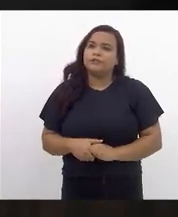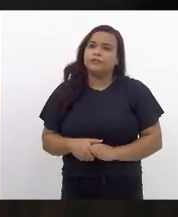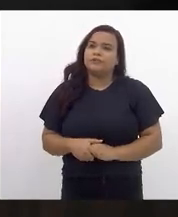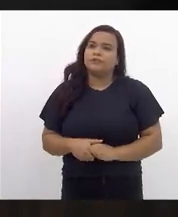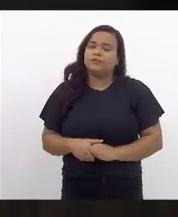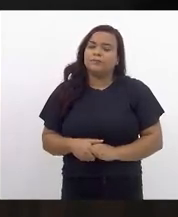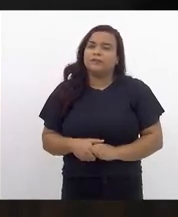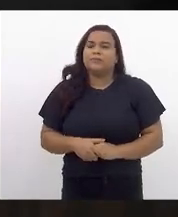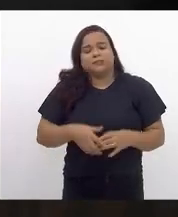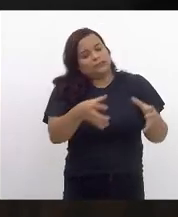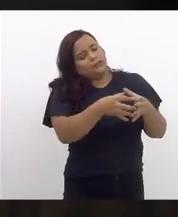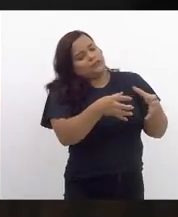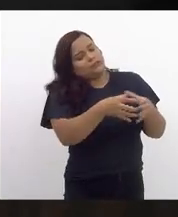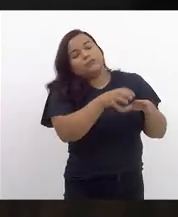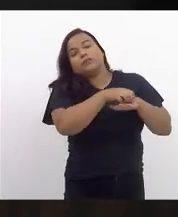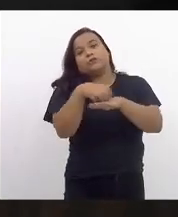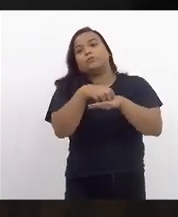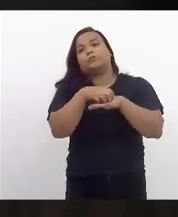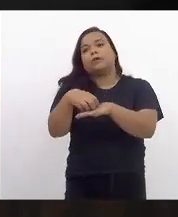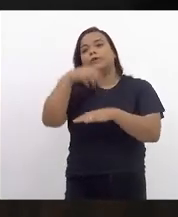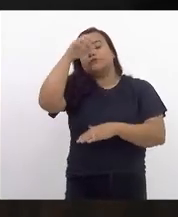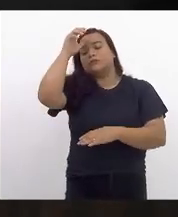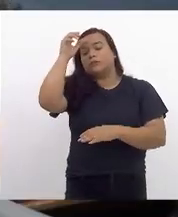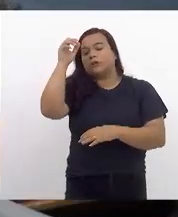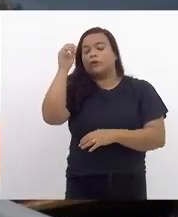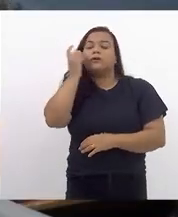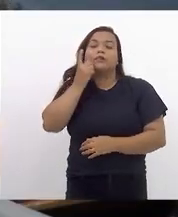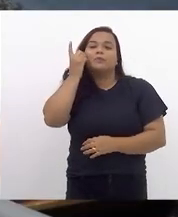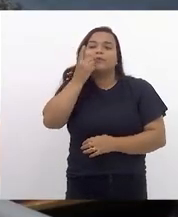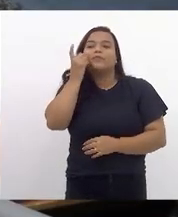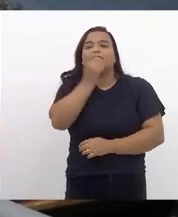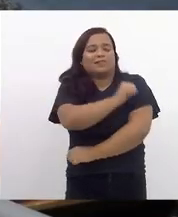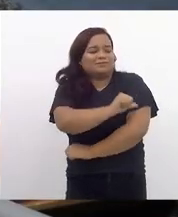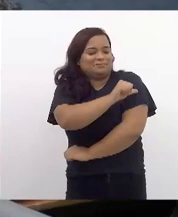Pela Comissão de Transporte, deputada enfermeira Regiane.